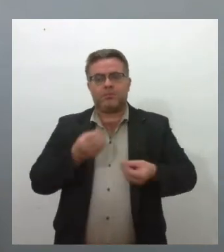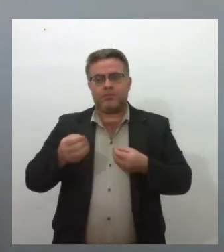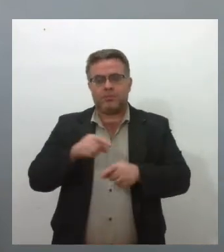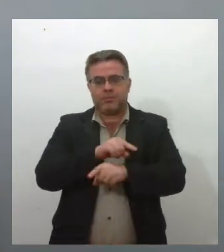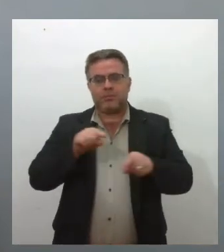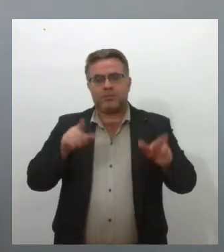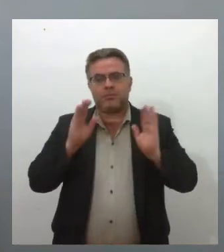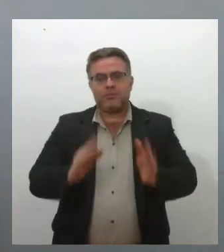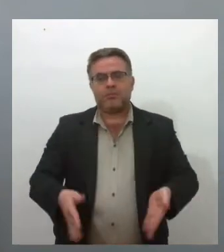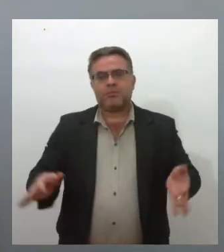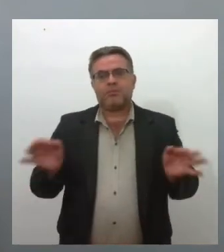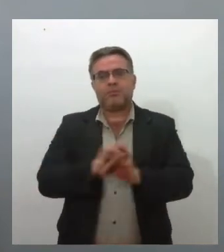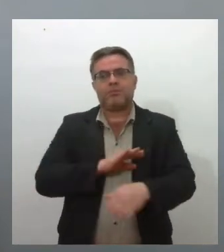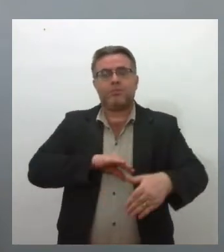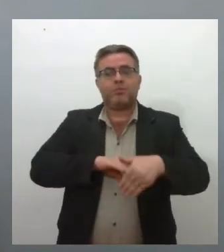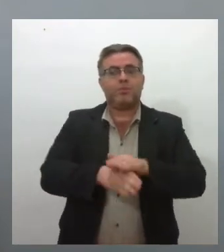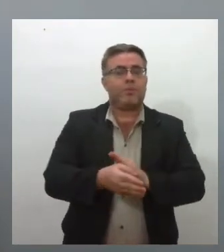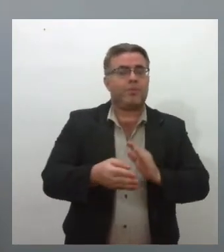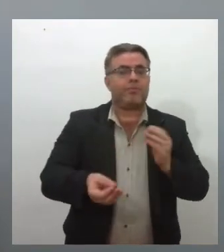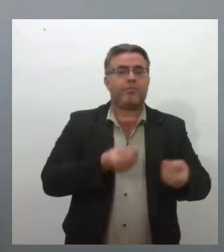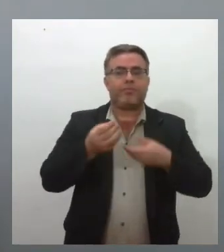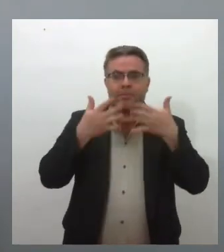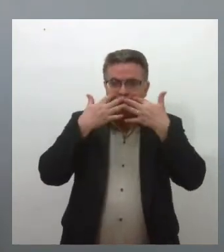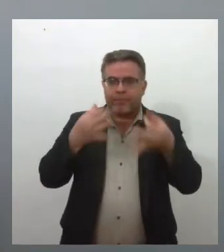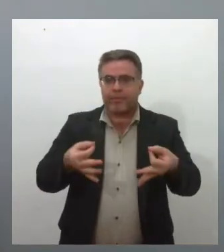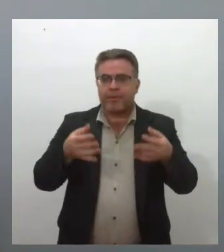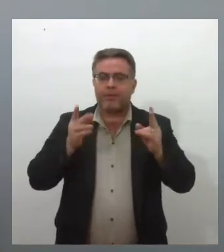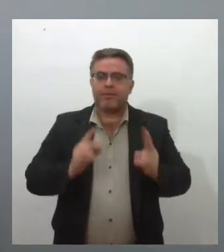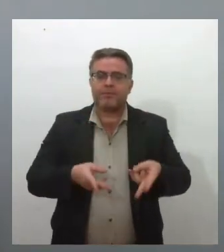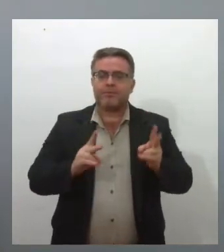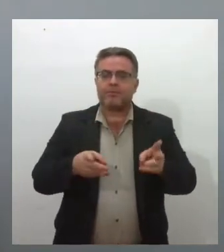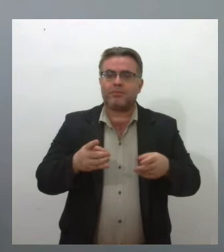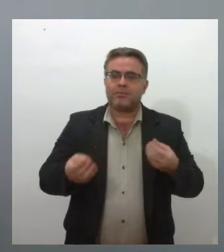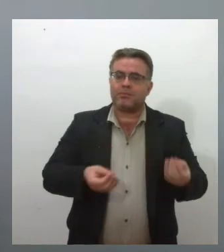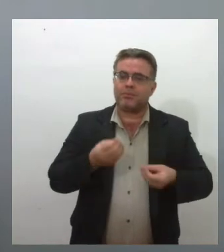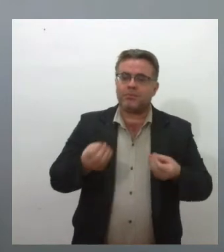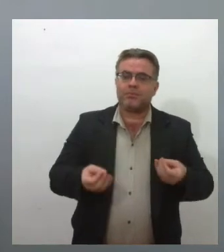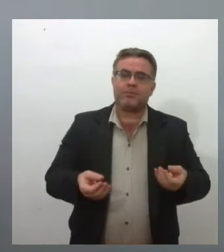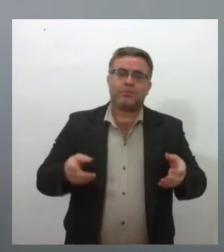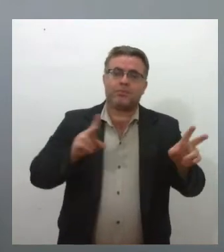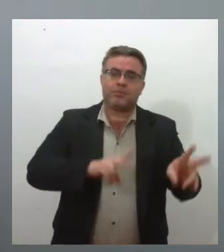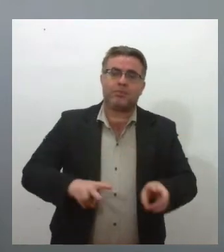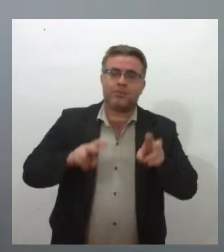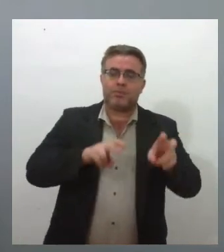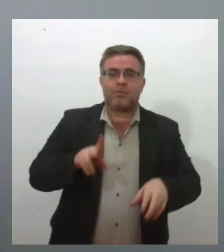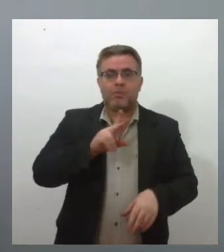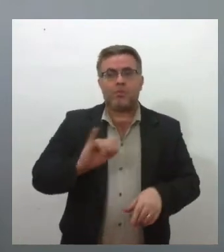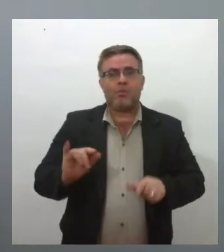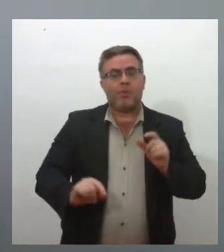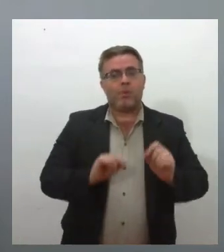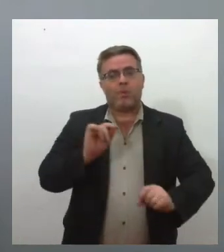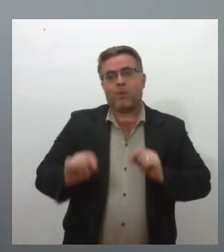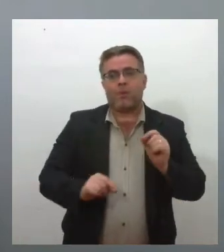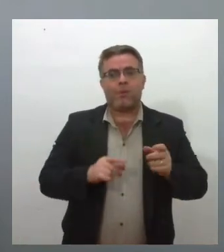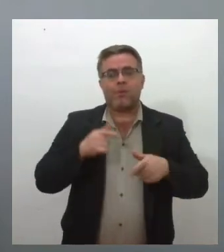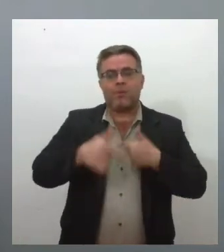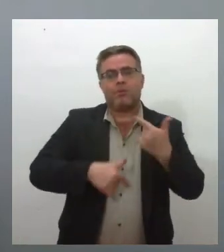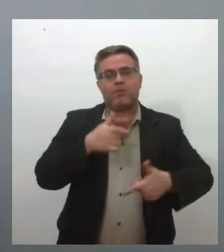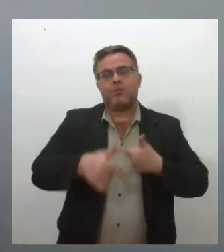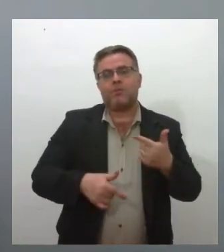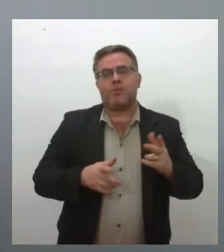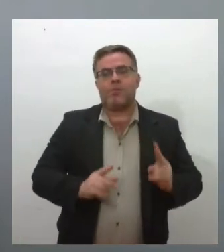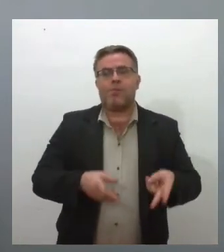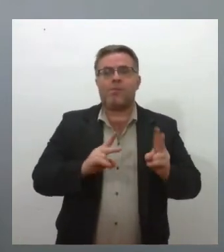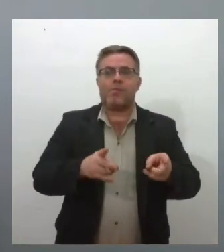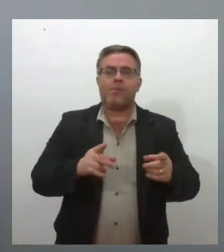que já estão acostumadas com atendimento, principalmente aquelas pessoas da zona rural, vão trabalhar essa